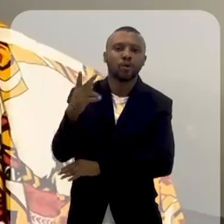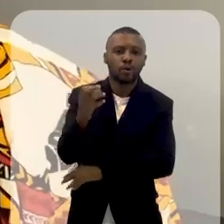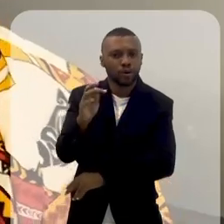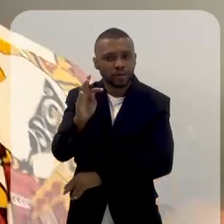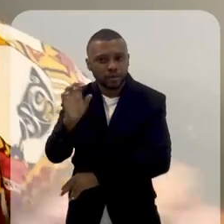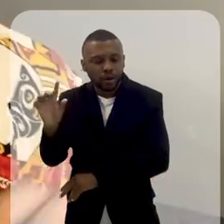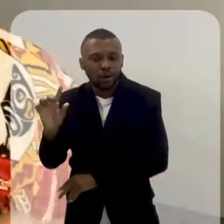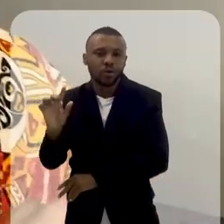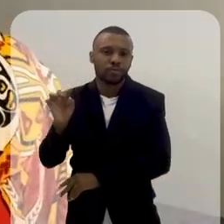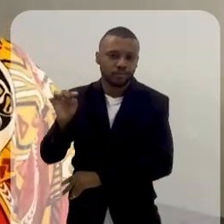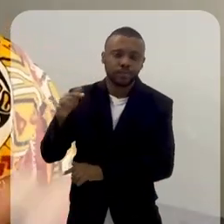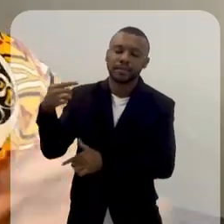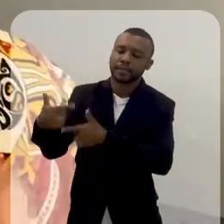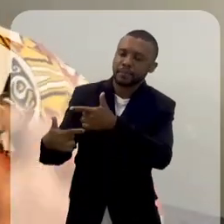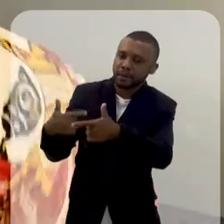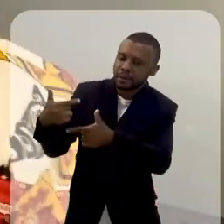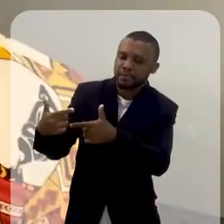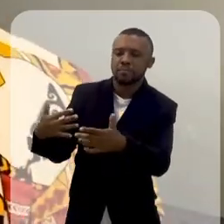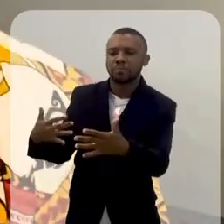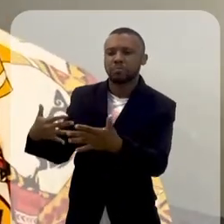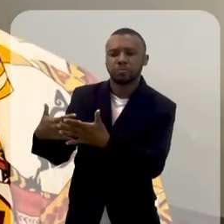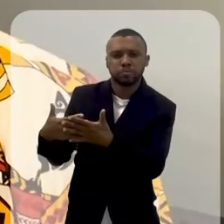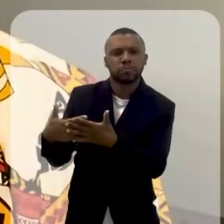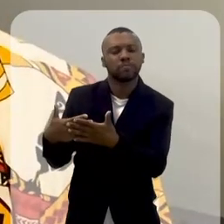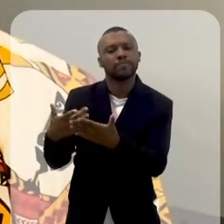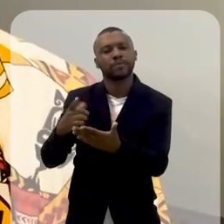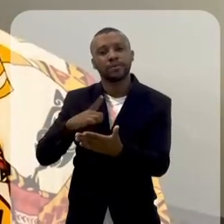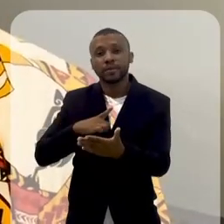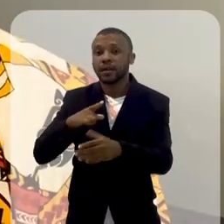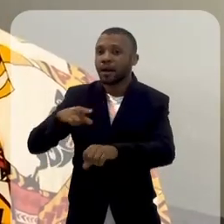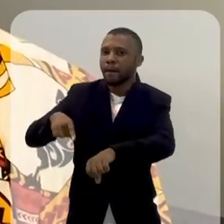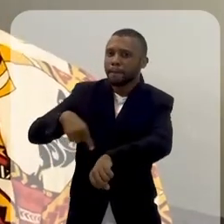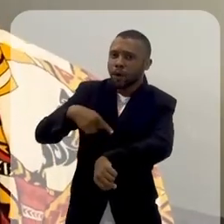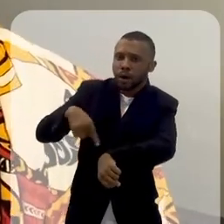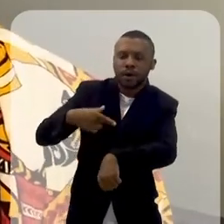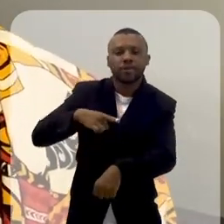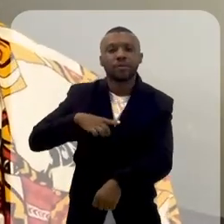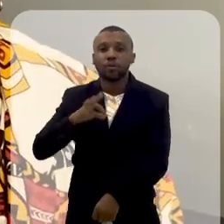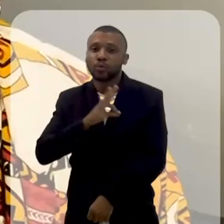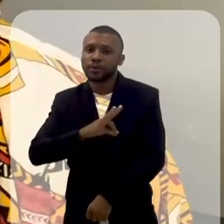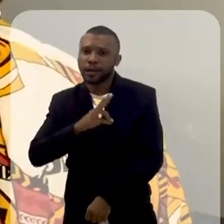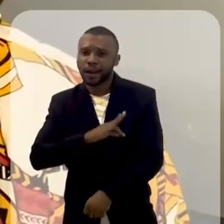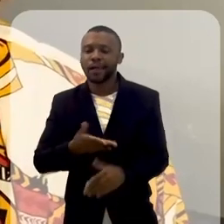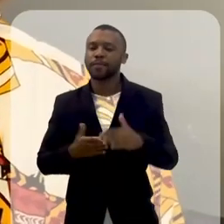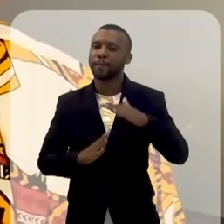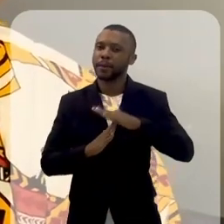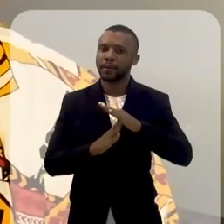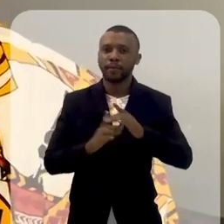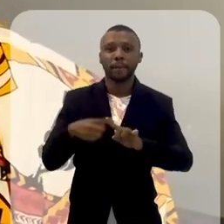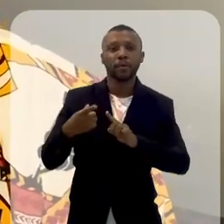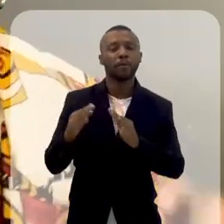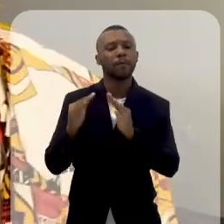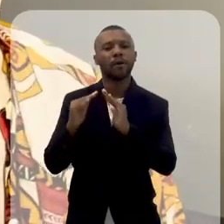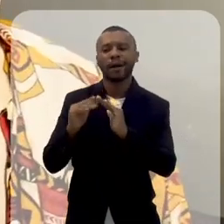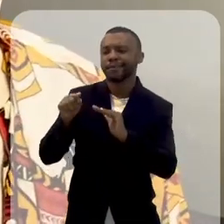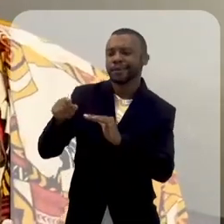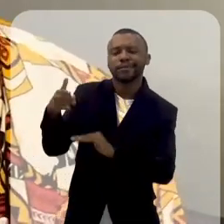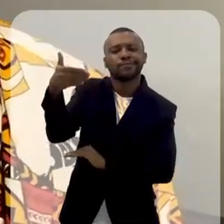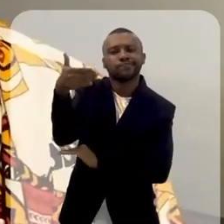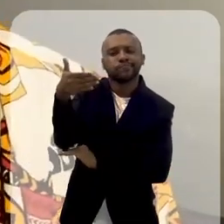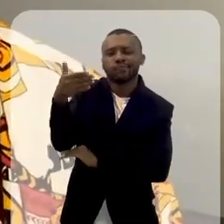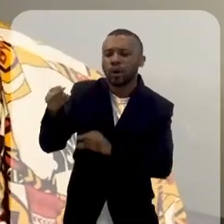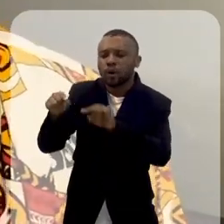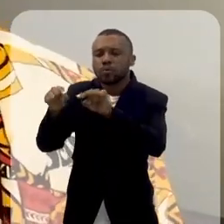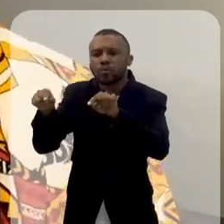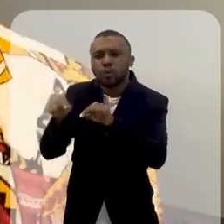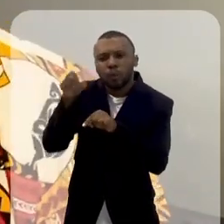Eu trabalhava ali. E aí, eu trabalhava no hostel, lá eu tinha minha carga horária, eu ganhava um salário mínimo e eu morava no